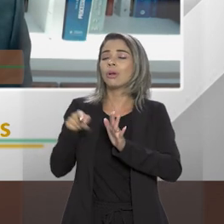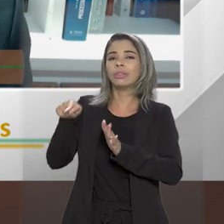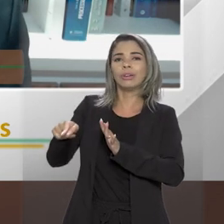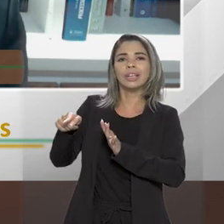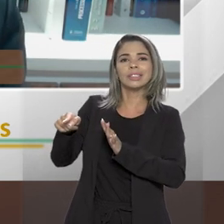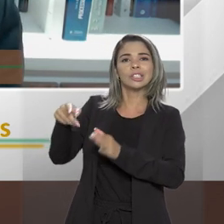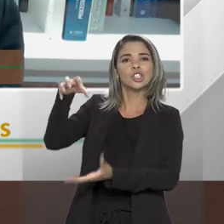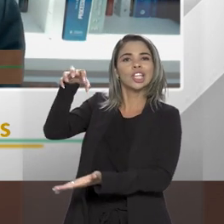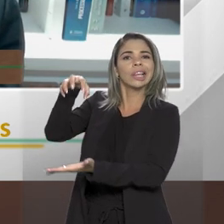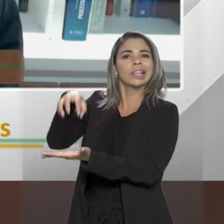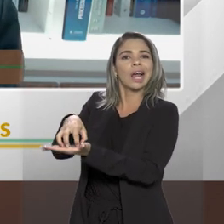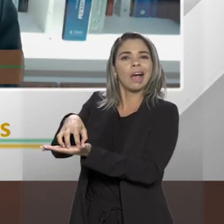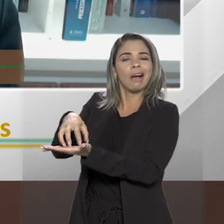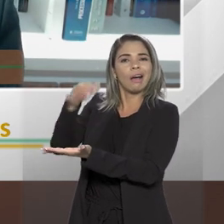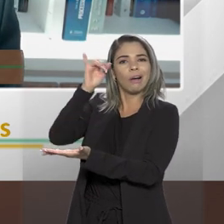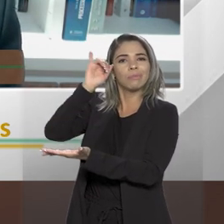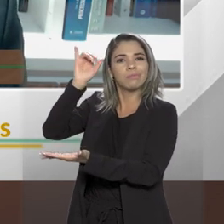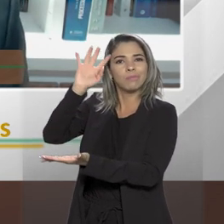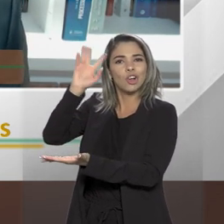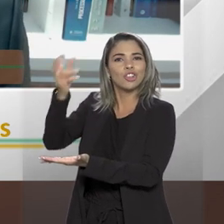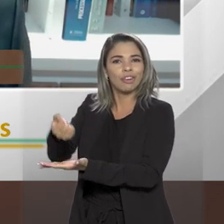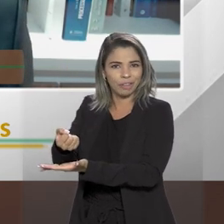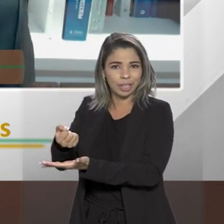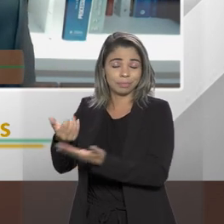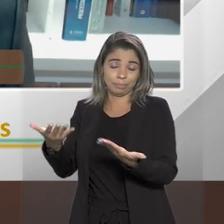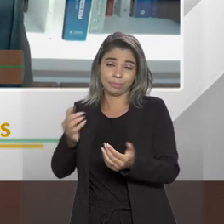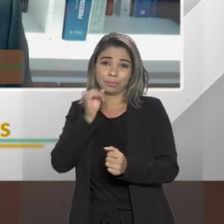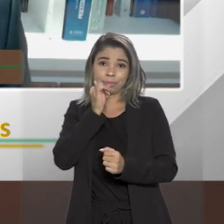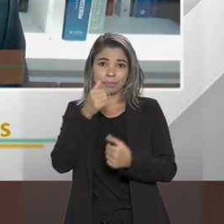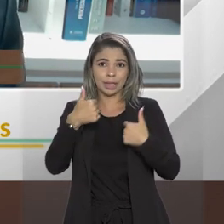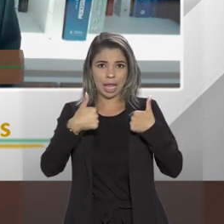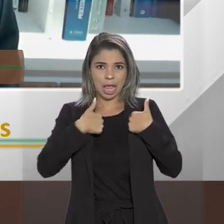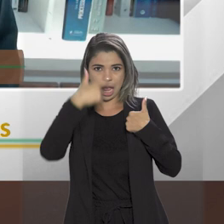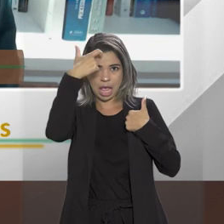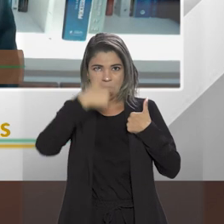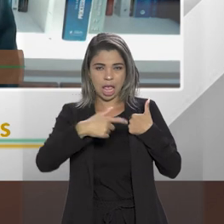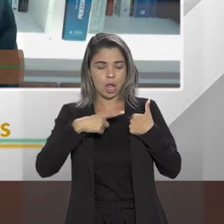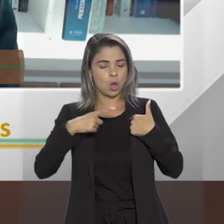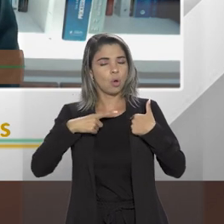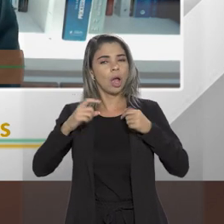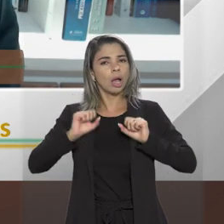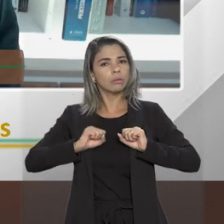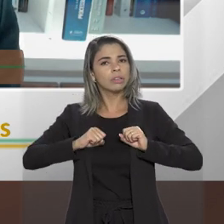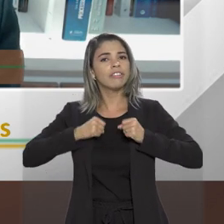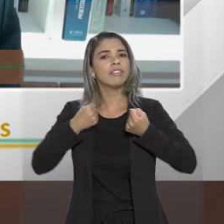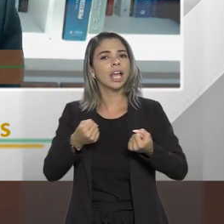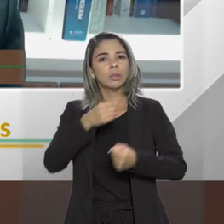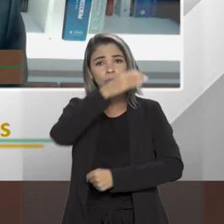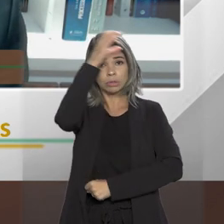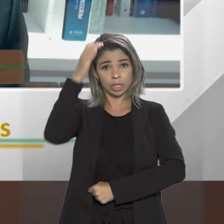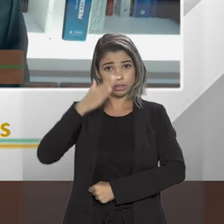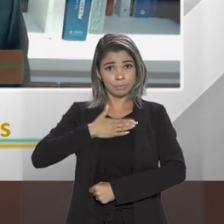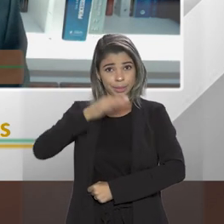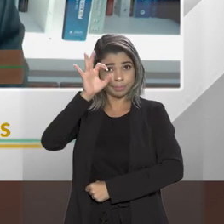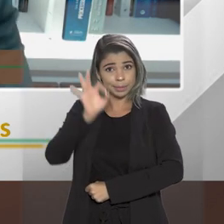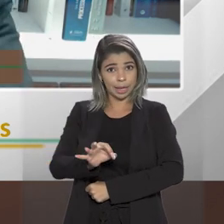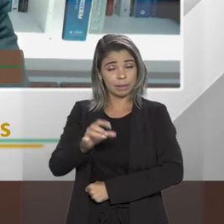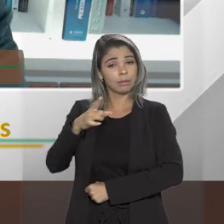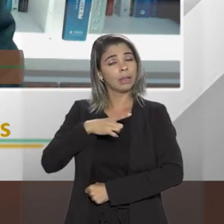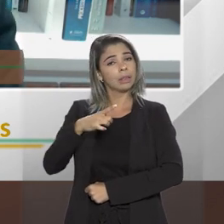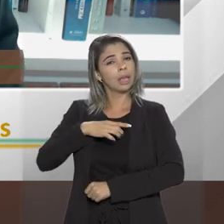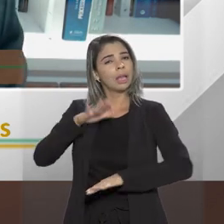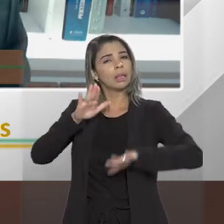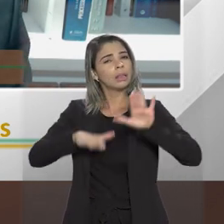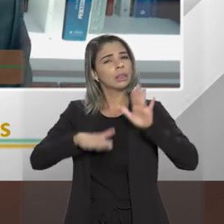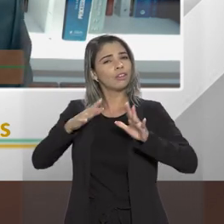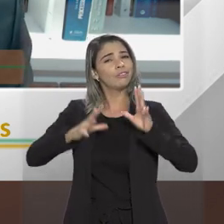desjudicialização. Então, por exemplo, imaginemos que eu aqui estou defendendo o meu cliente que tem um possível litígio